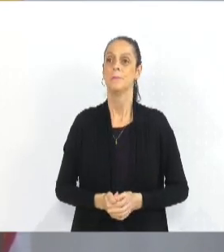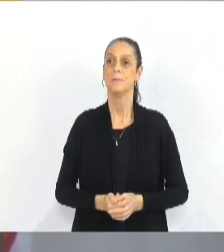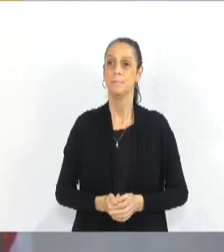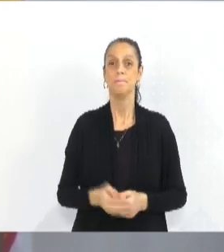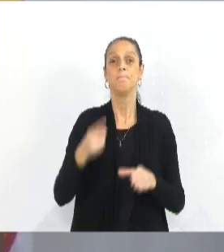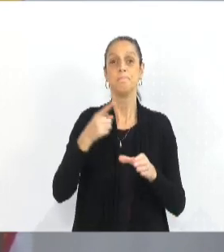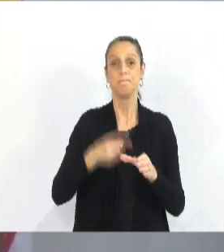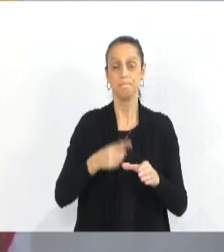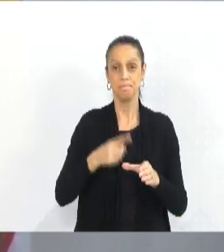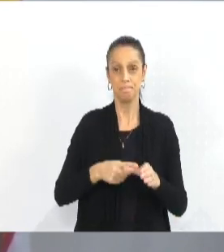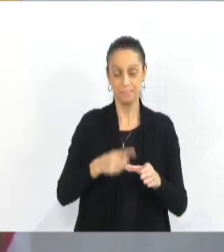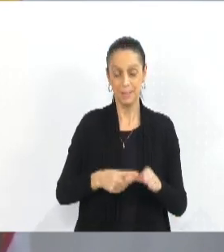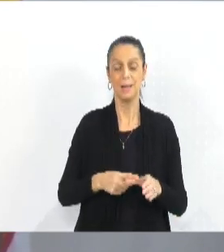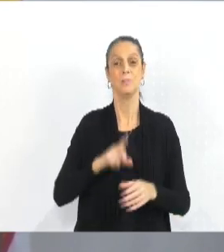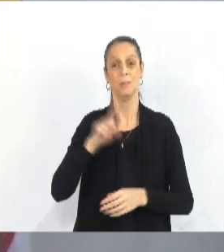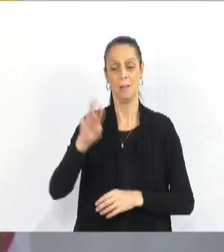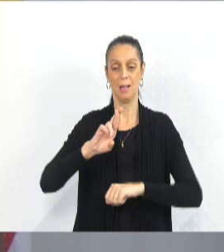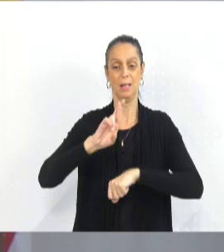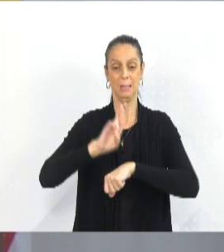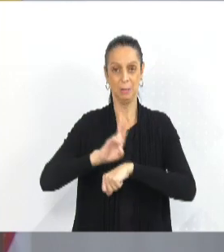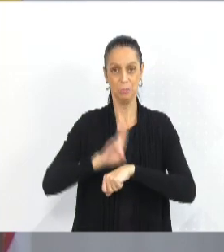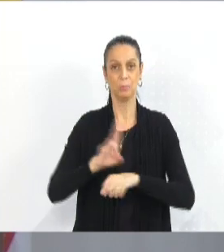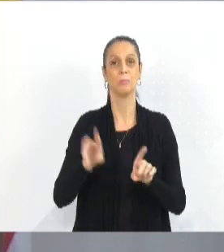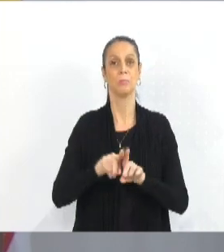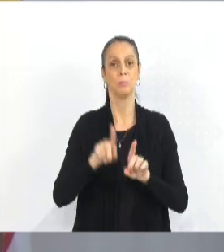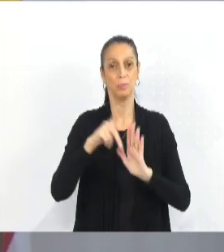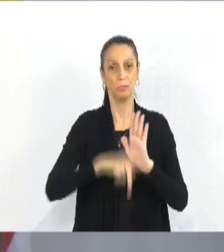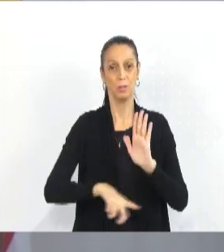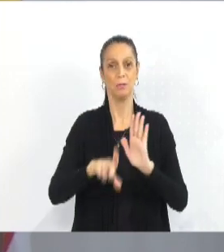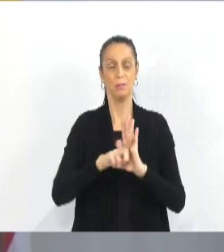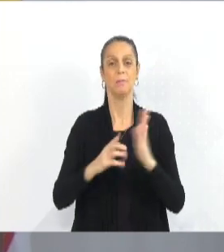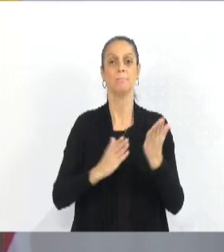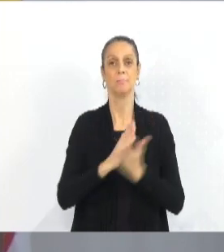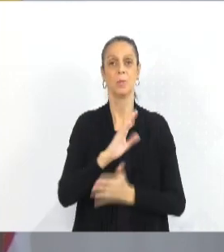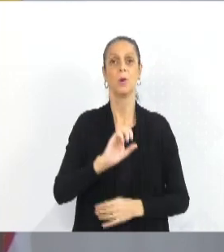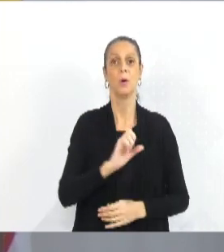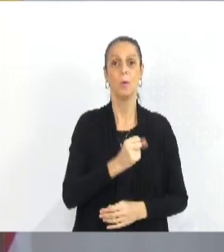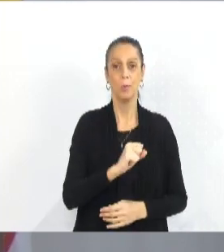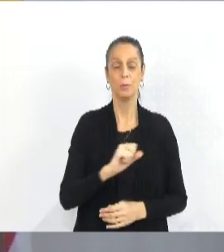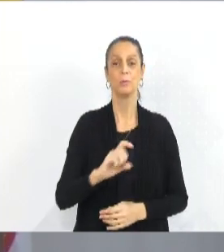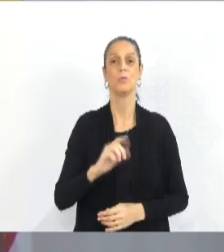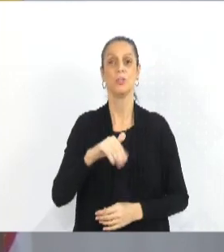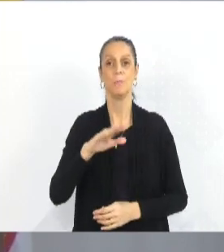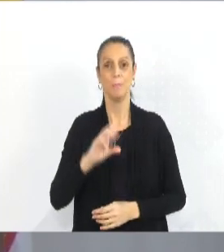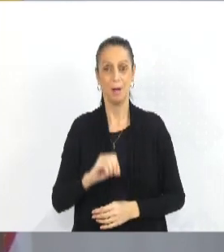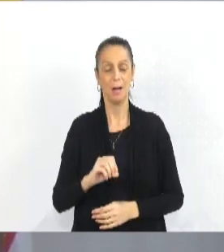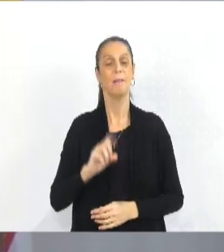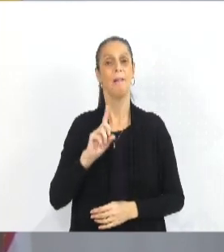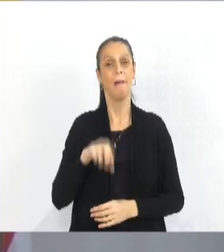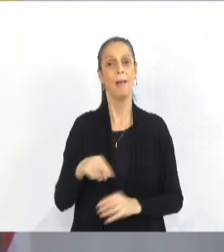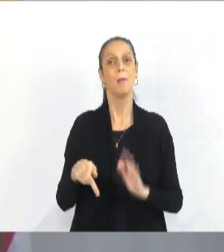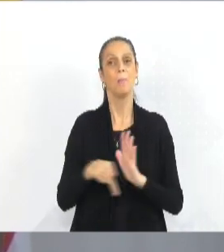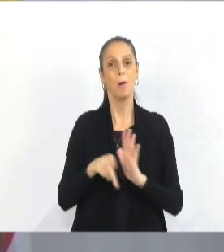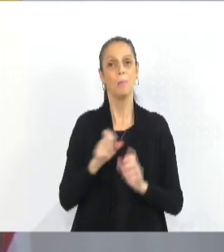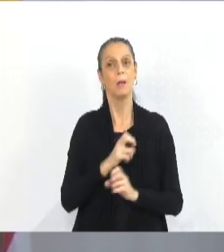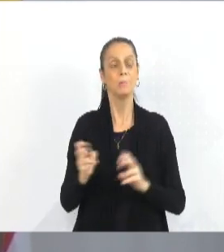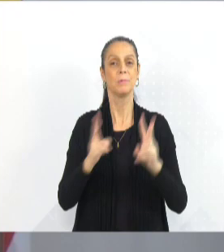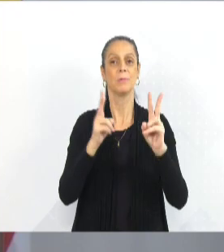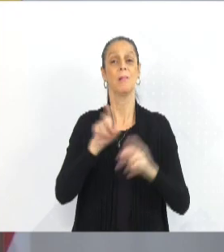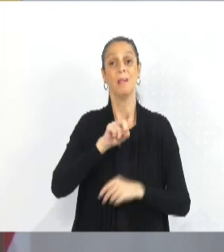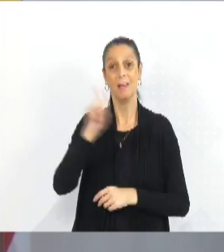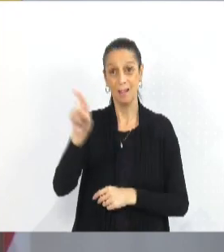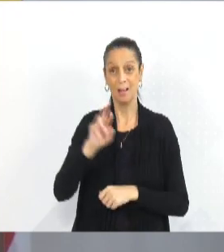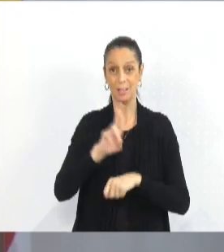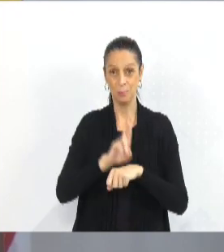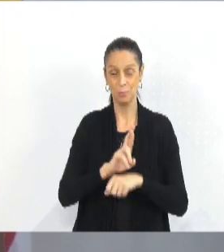Cidade que, junto ao município de Rio do Sul, aprovou o projeto de lei que torna o dia 8 de maio o Dia da Vitória, tema de estudo na rede municipal de ensino, em Gaspar